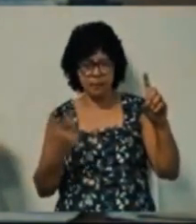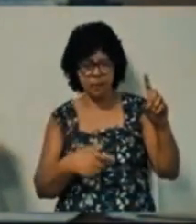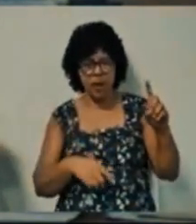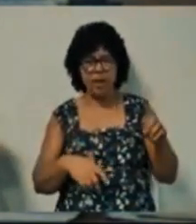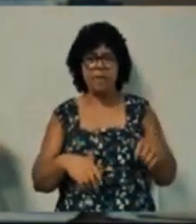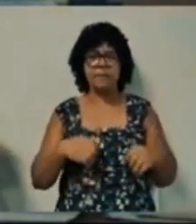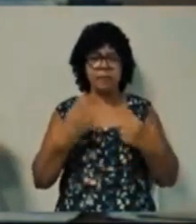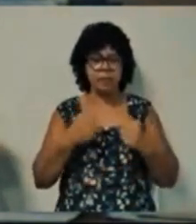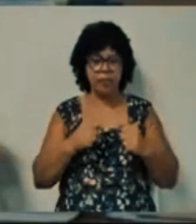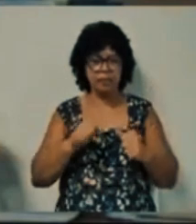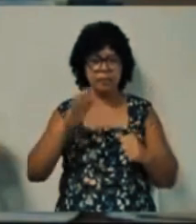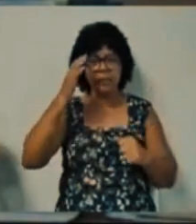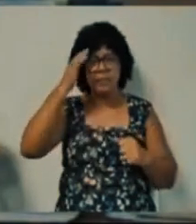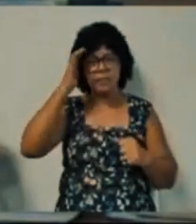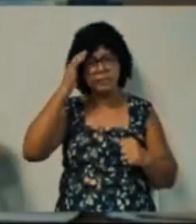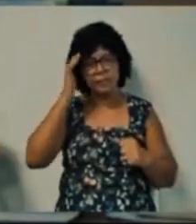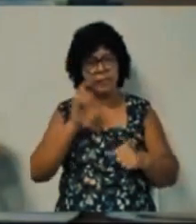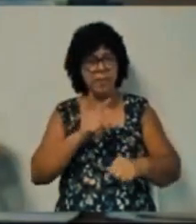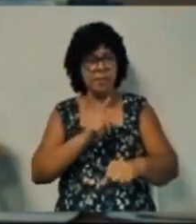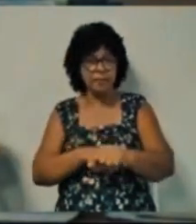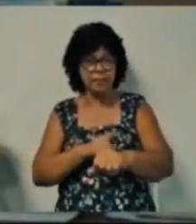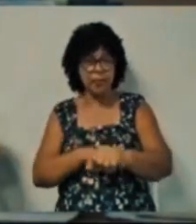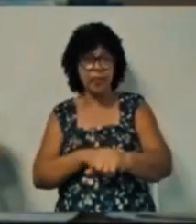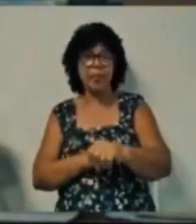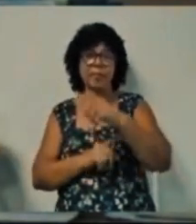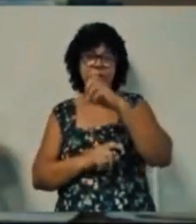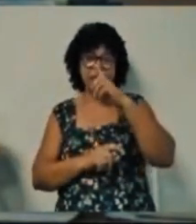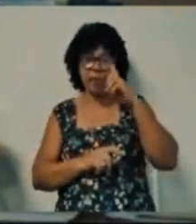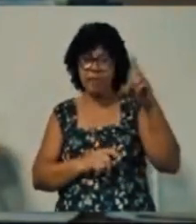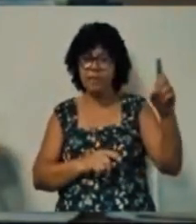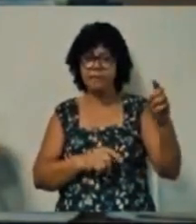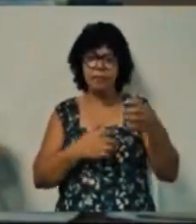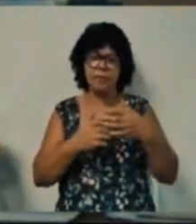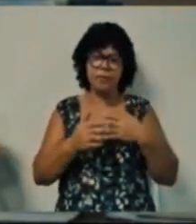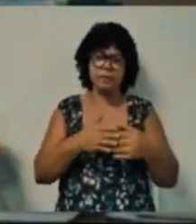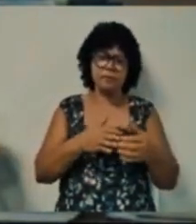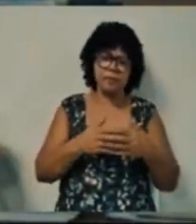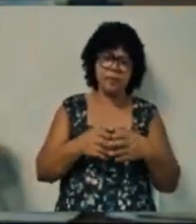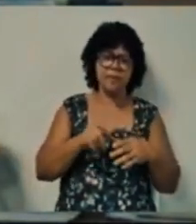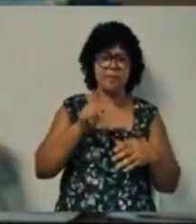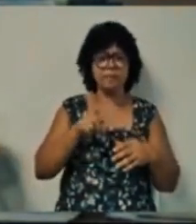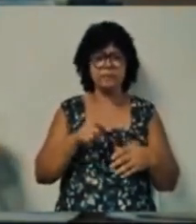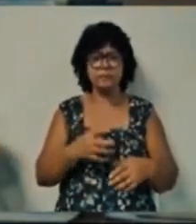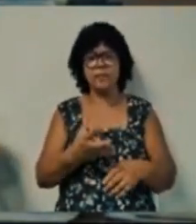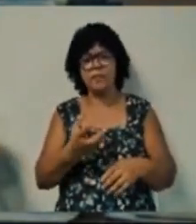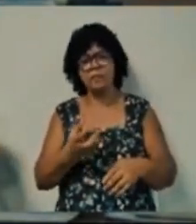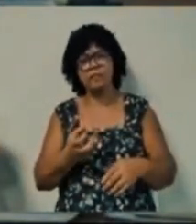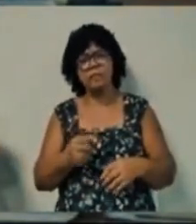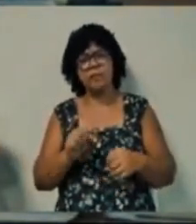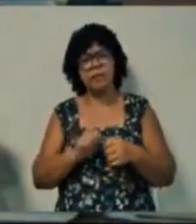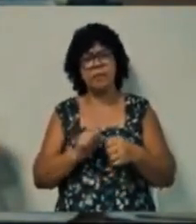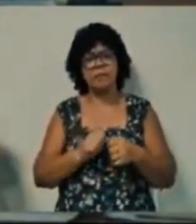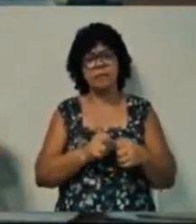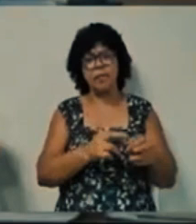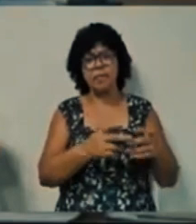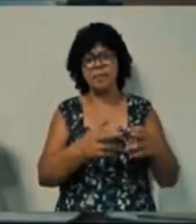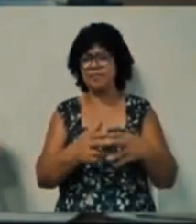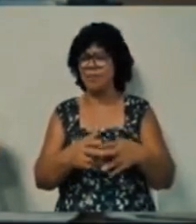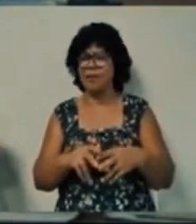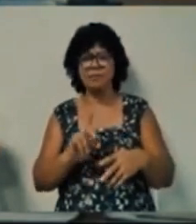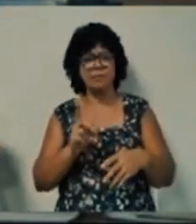nobres, mesmo que o anelo da nossa alma seja anelos que